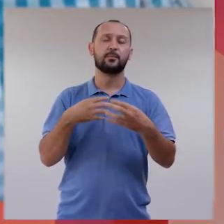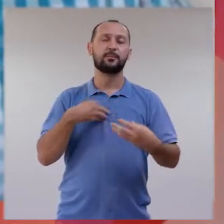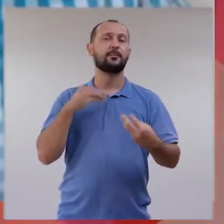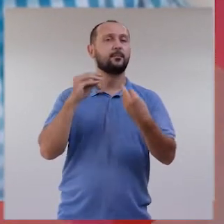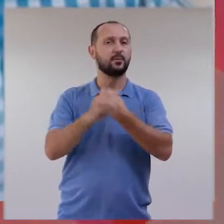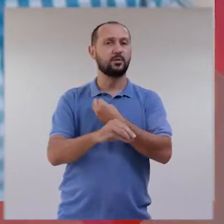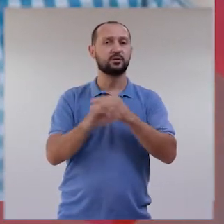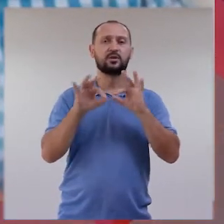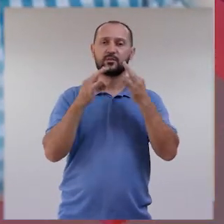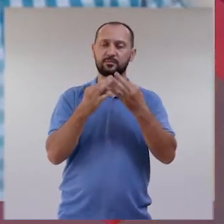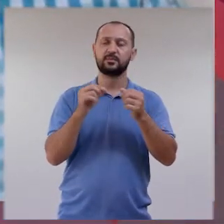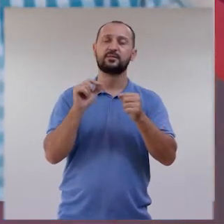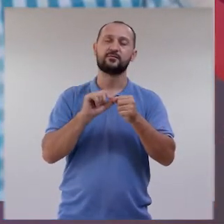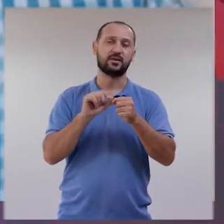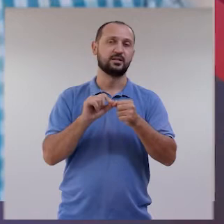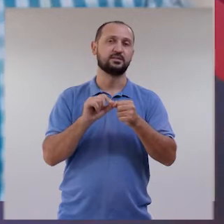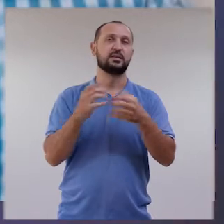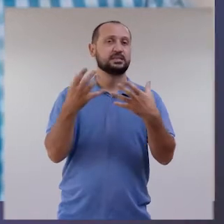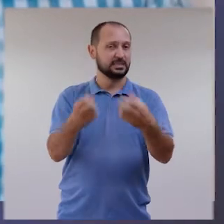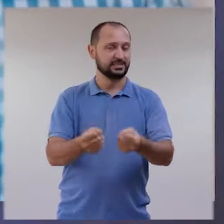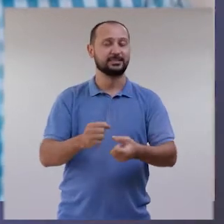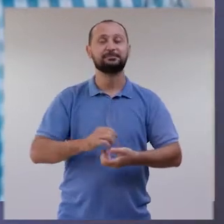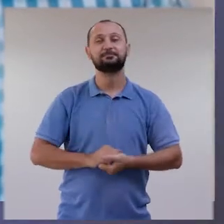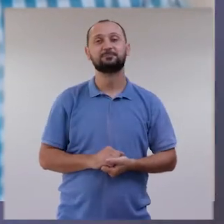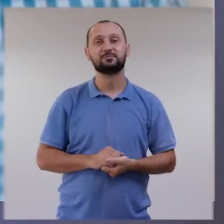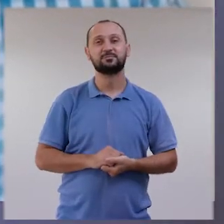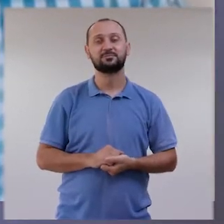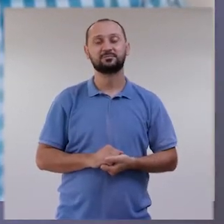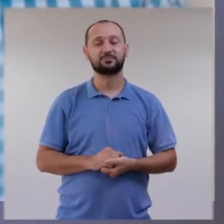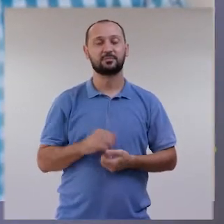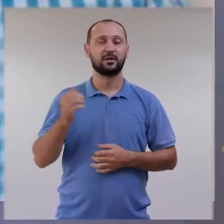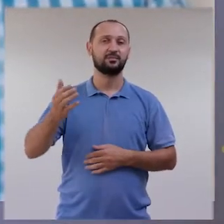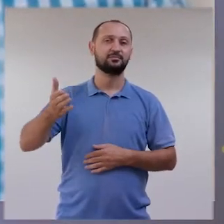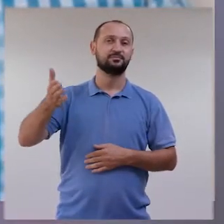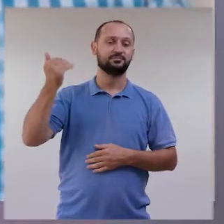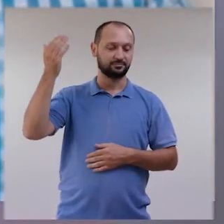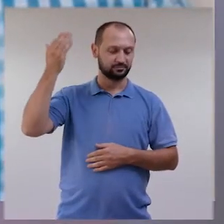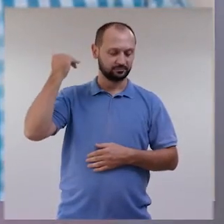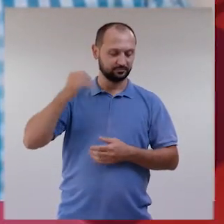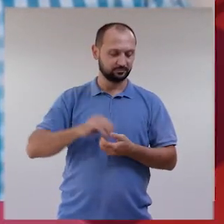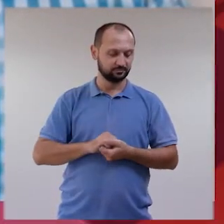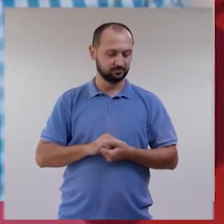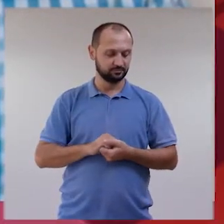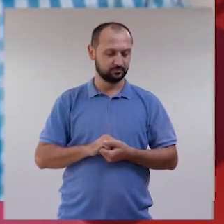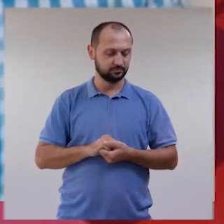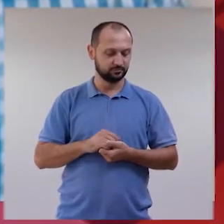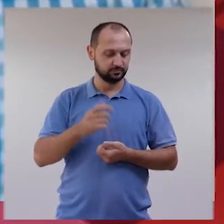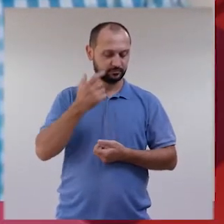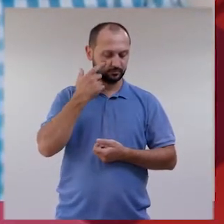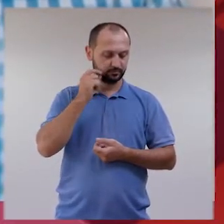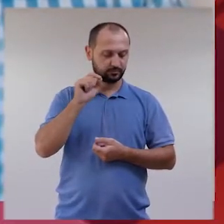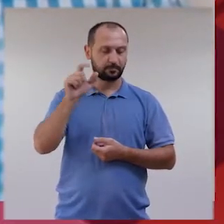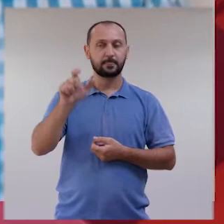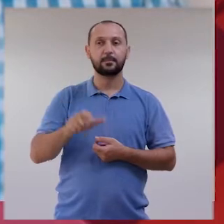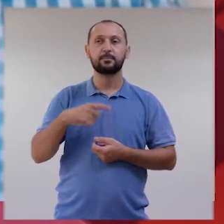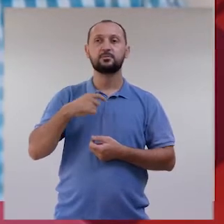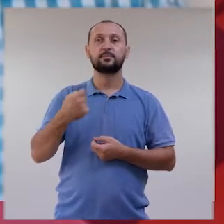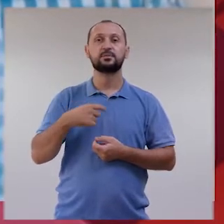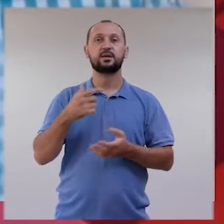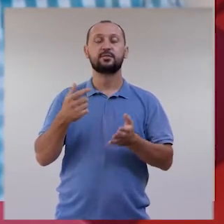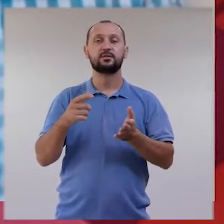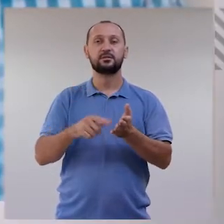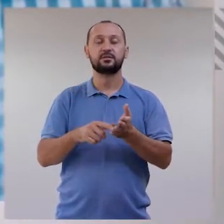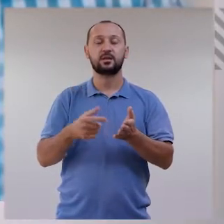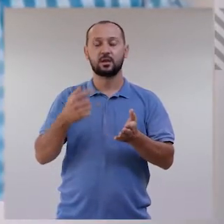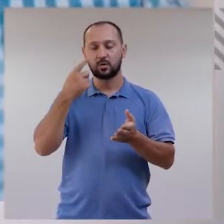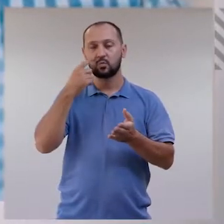para doação, que a família faça a doação dos órgãos. Antigamente, Claire, a gente ouvia falar que a pessoa tinha